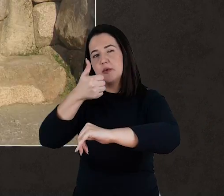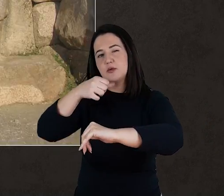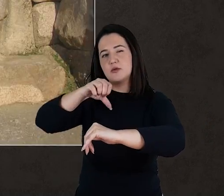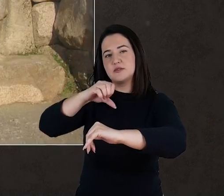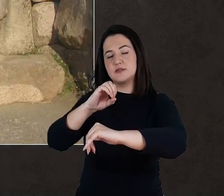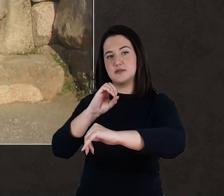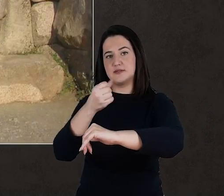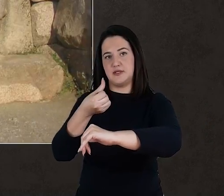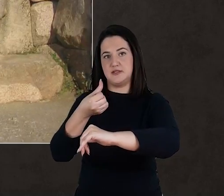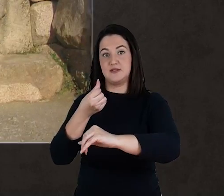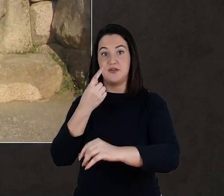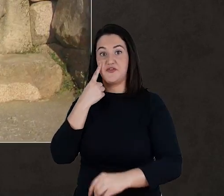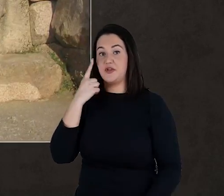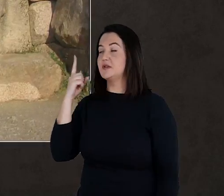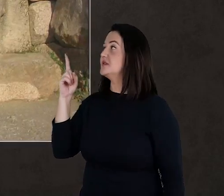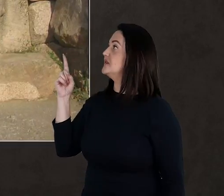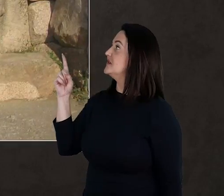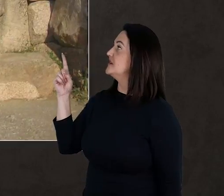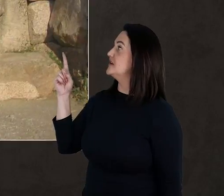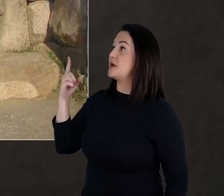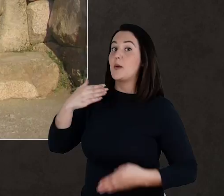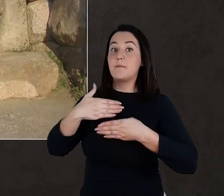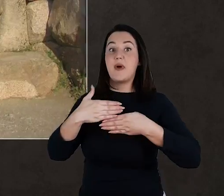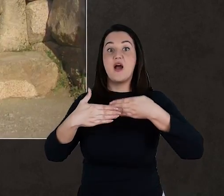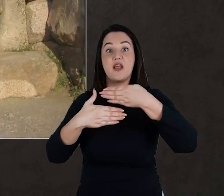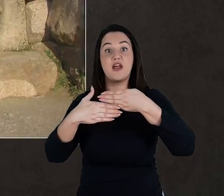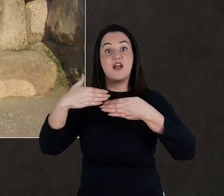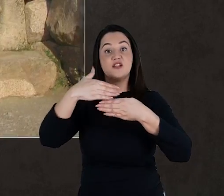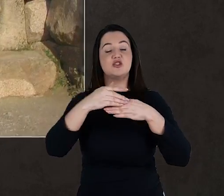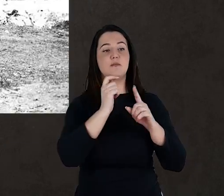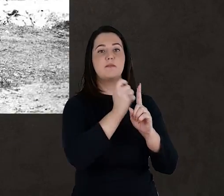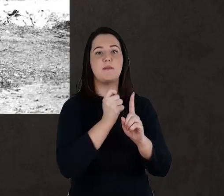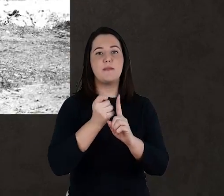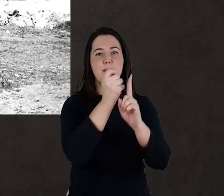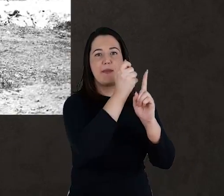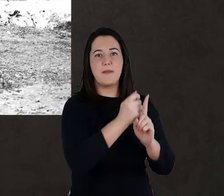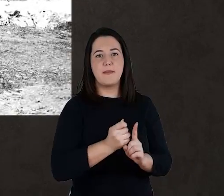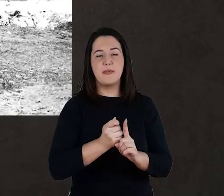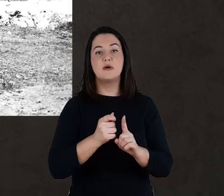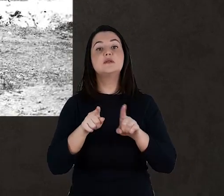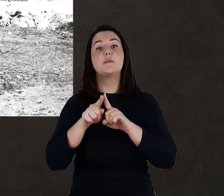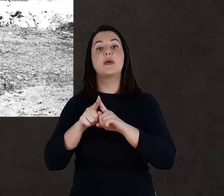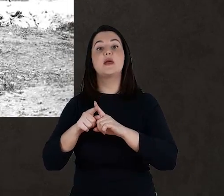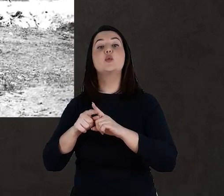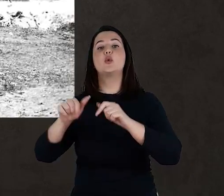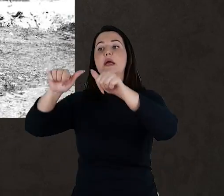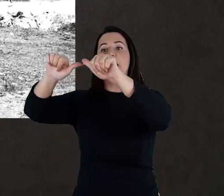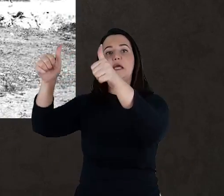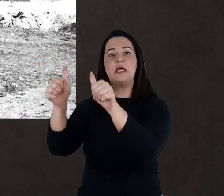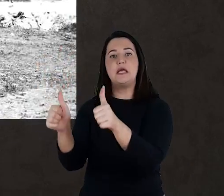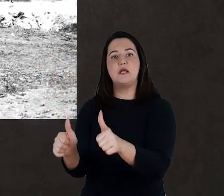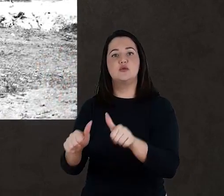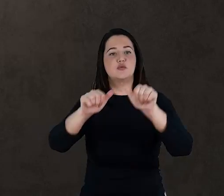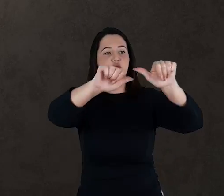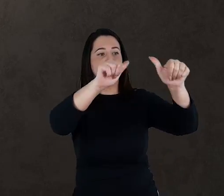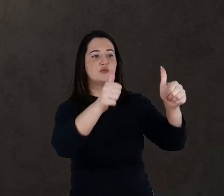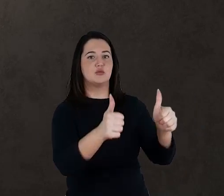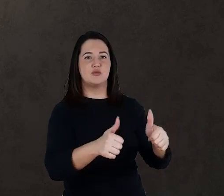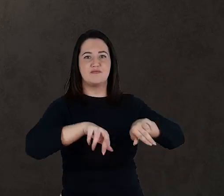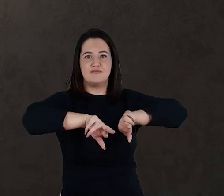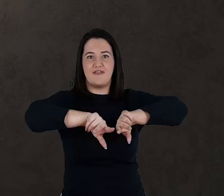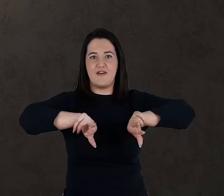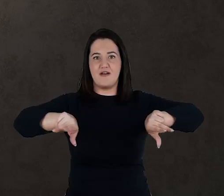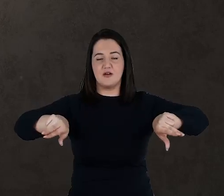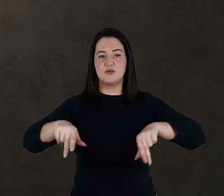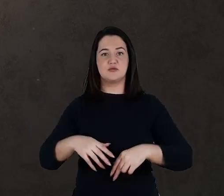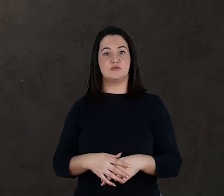1906. Ali ele descobriu paredes de rocha muito bem entalhadas, estátuas de deuses os mais diversos. Também